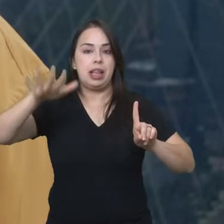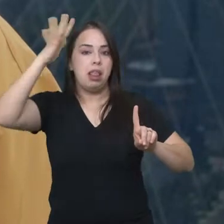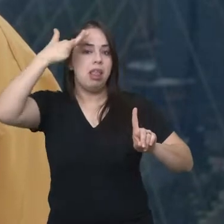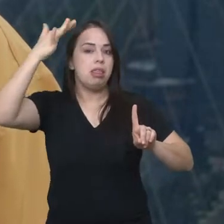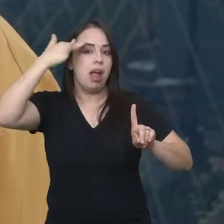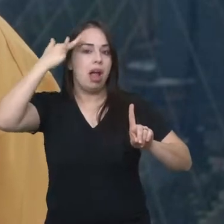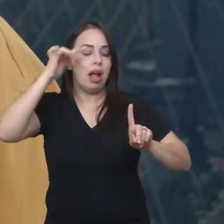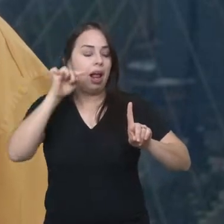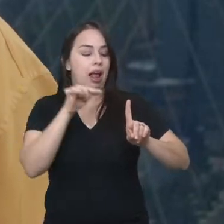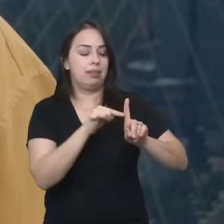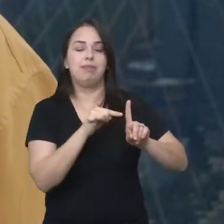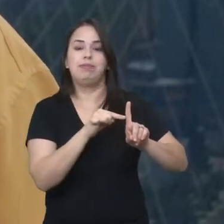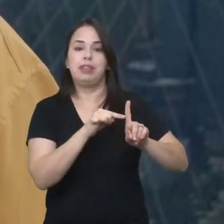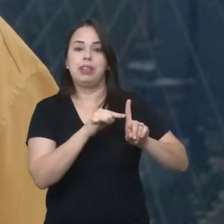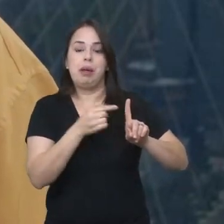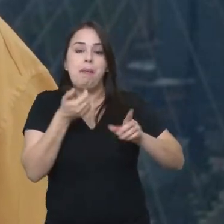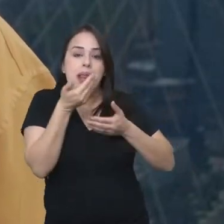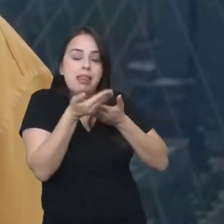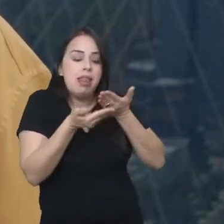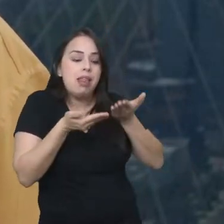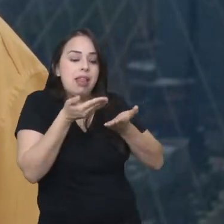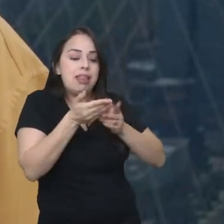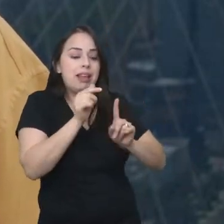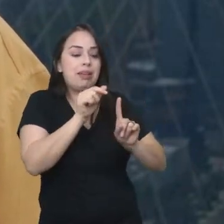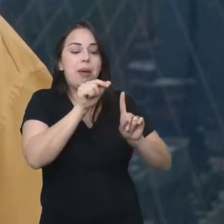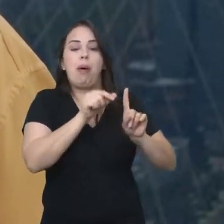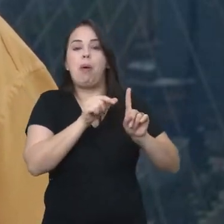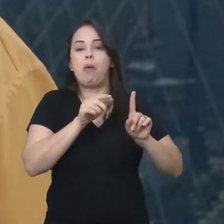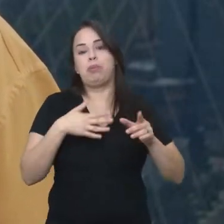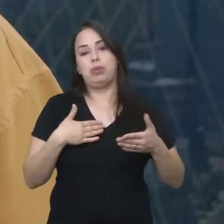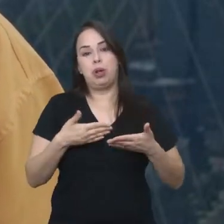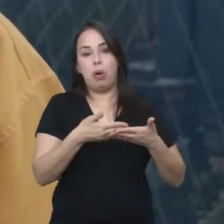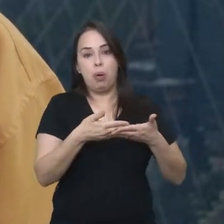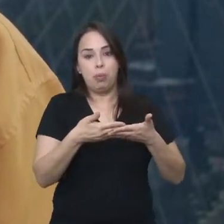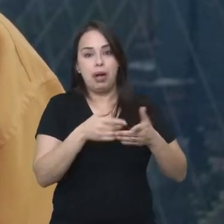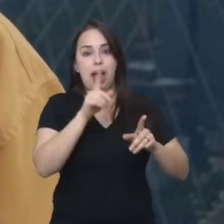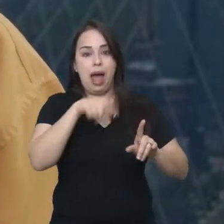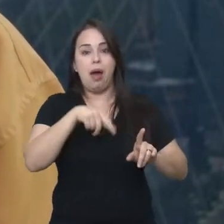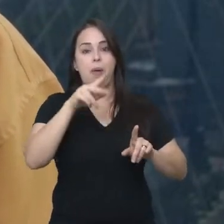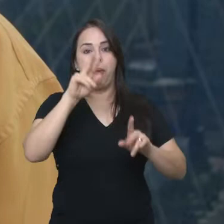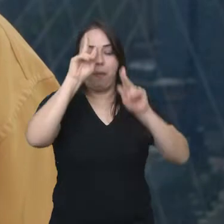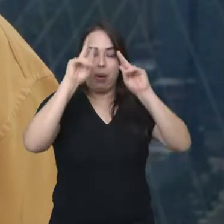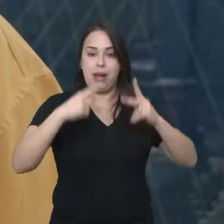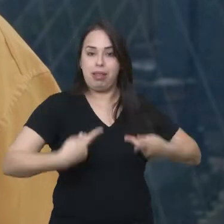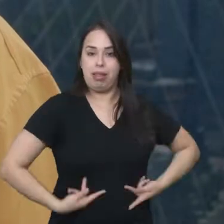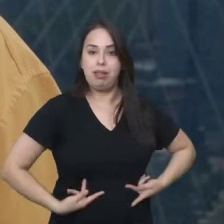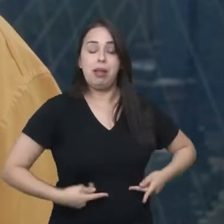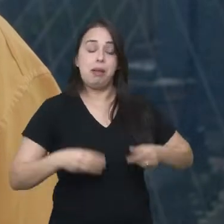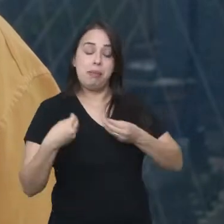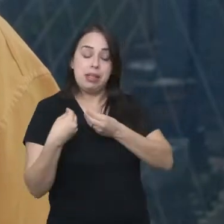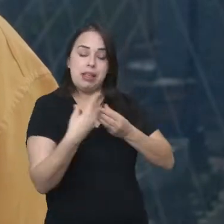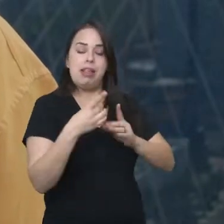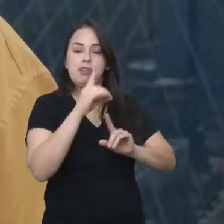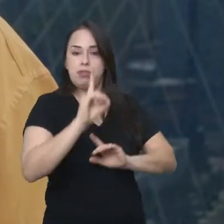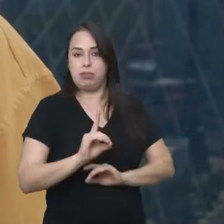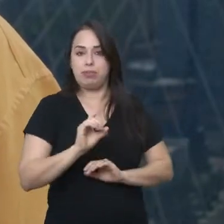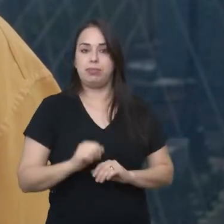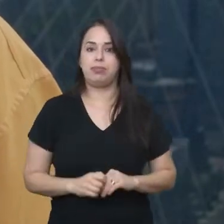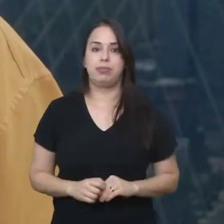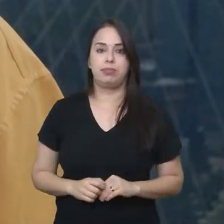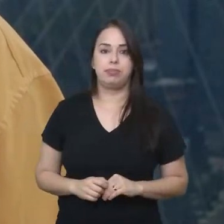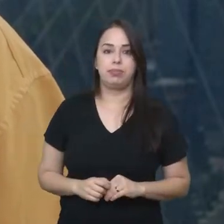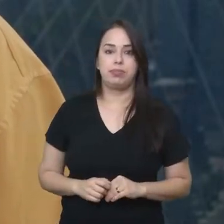entender que ali deve ser tratado como uma pessoa e por isso deve ter os seus direitos garantidos conforme determina o